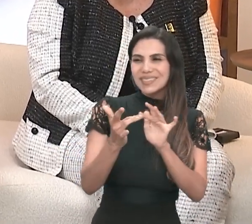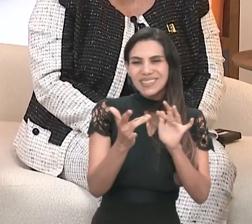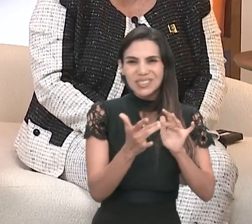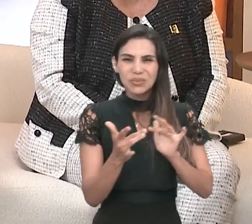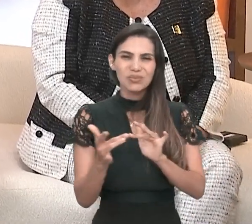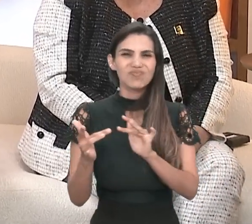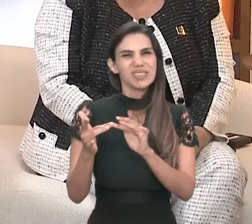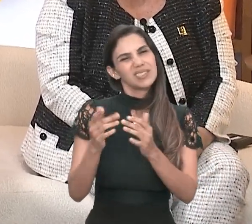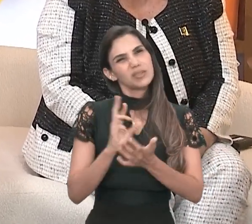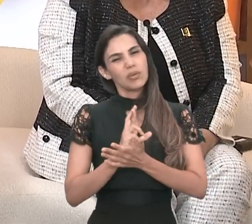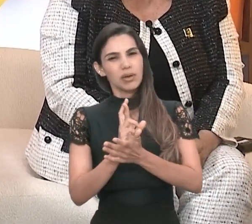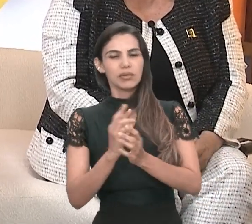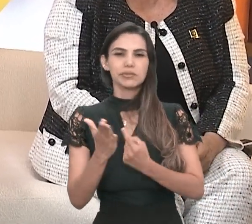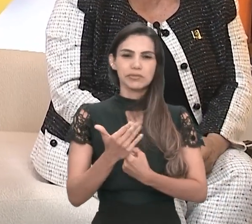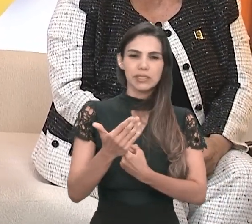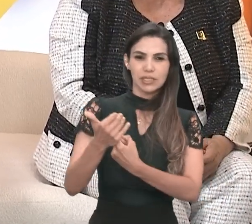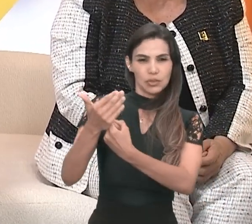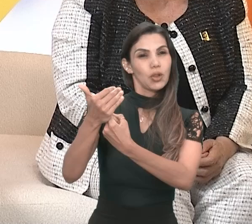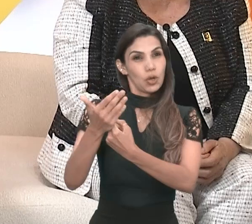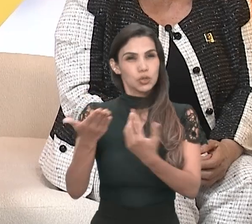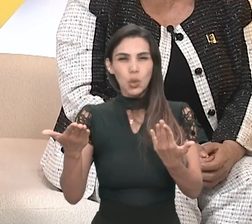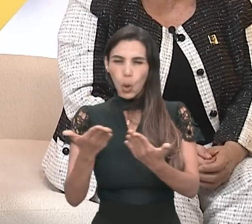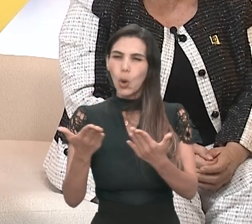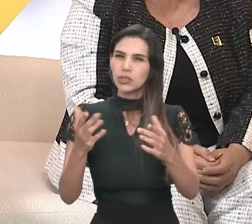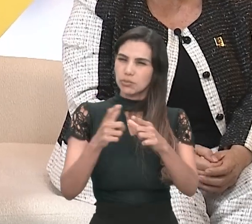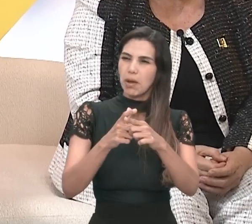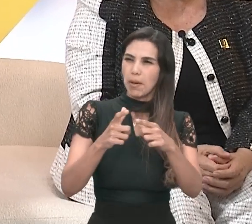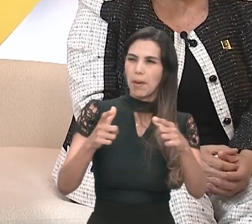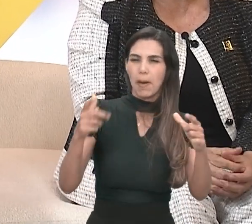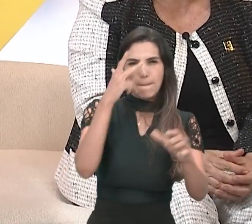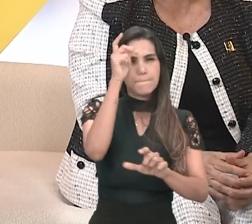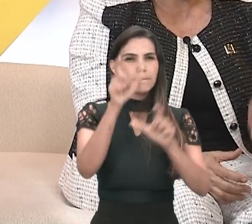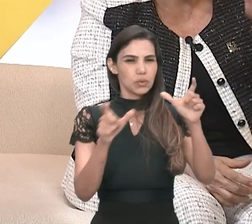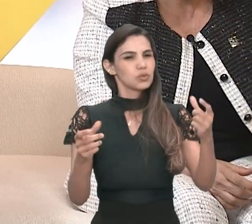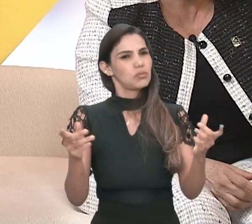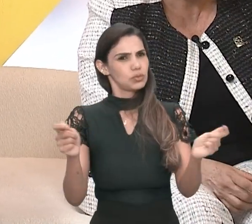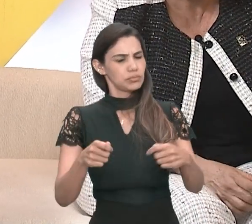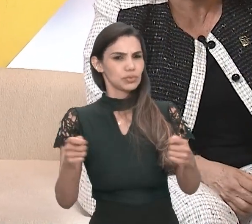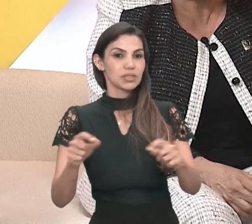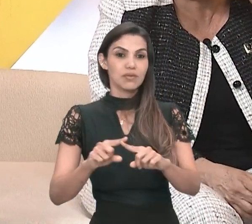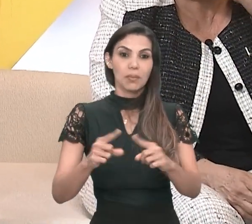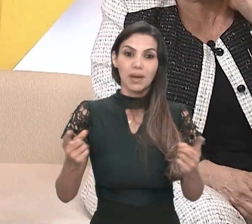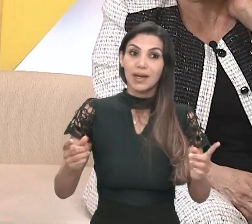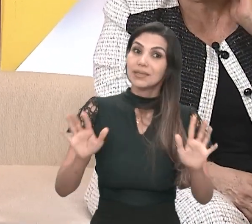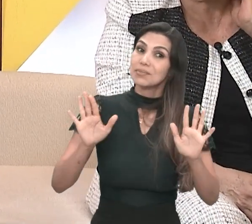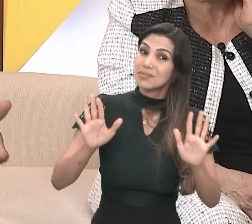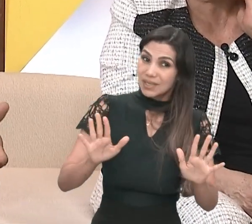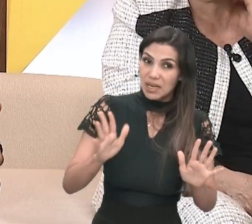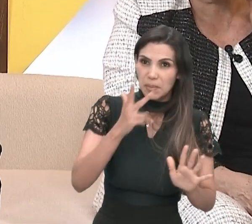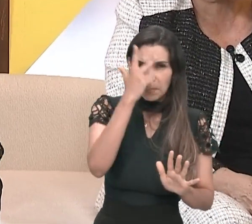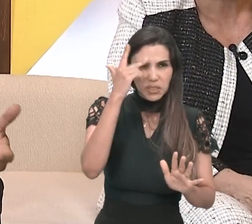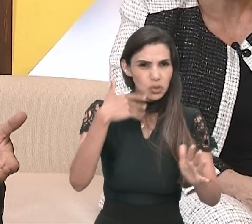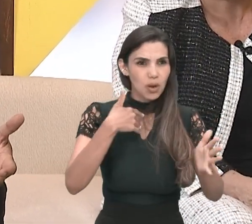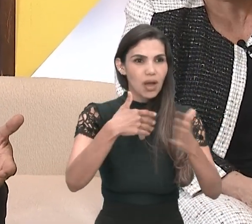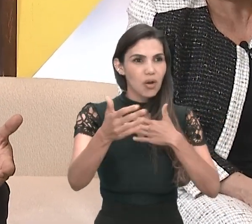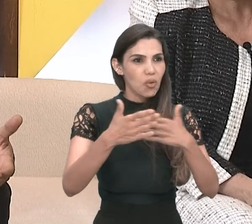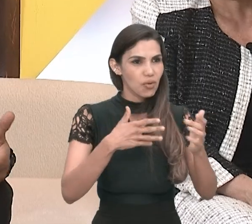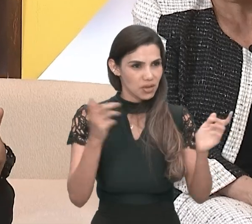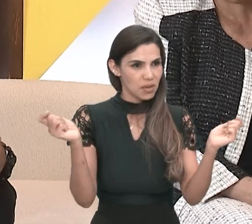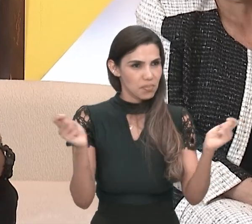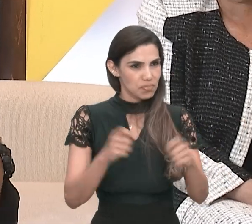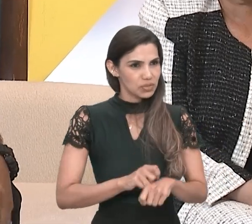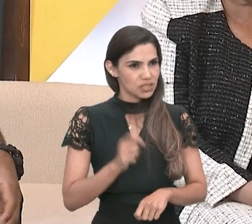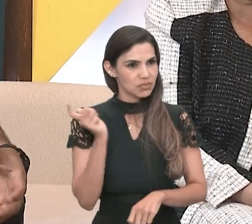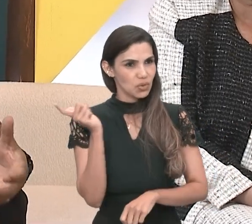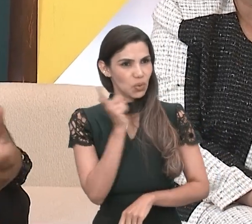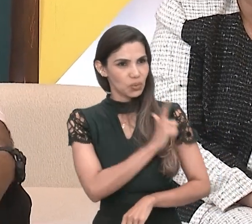muito mais amplo do que há algum tempo atrás, não significa que qualquer um saiba usar da forma adequada. Então